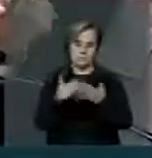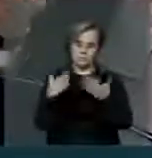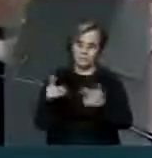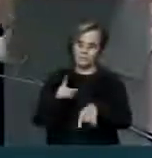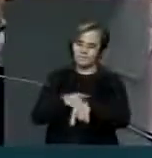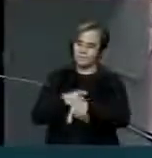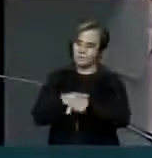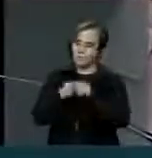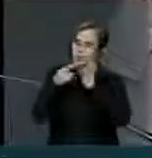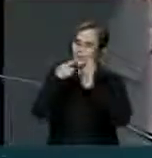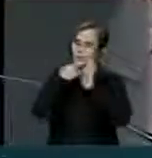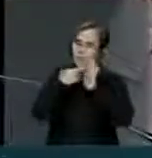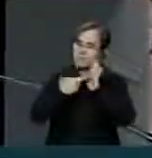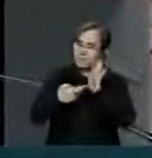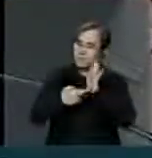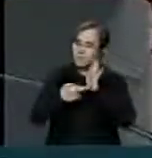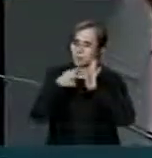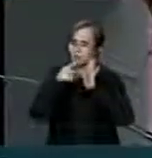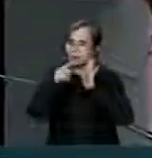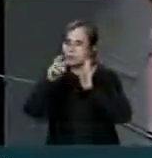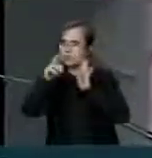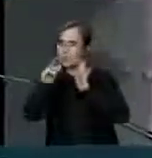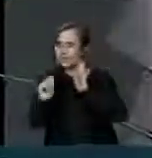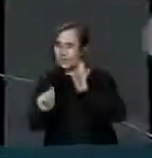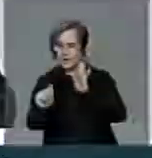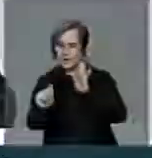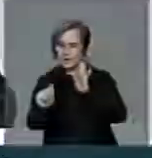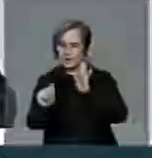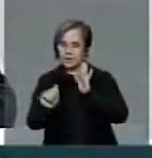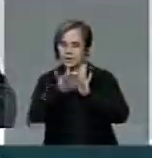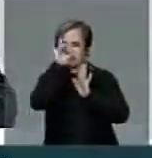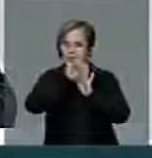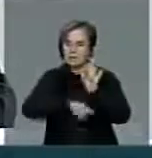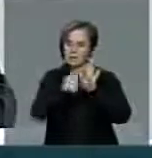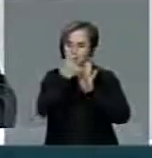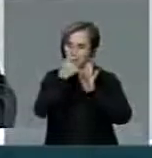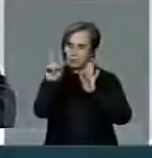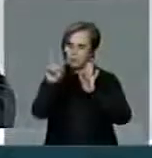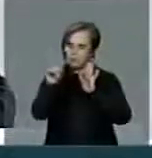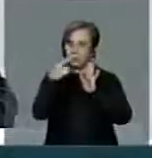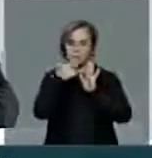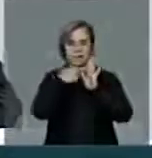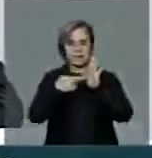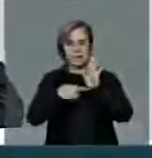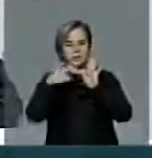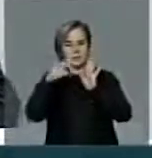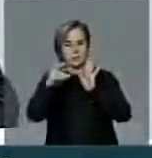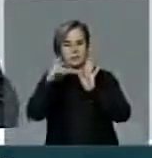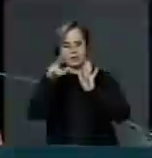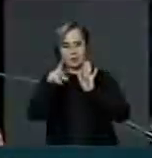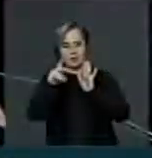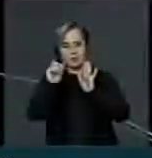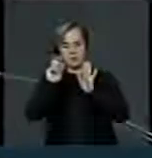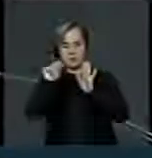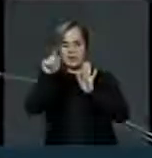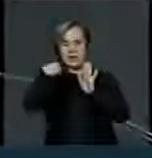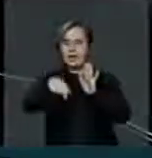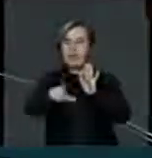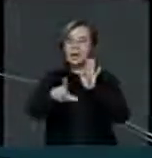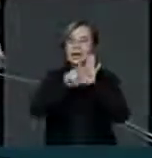da regulamentação do PRA, não é decreto. A regulamentação do PRA é lei.